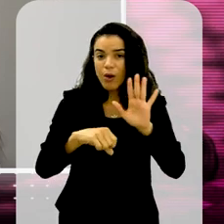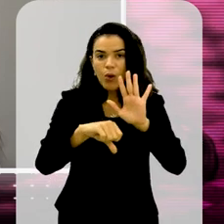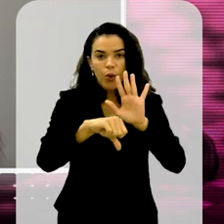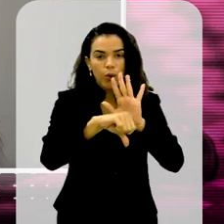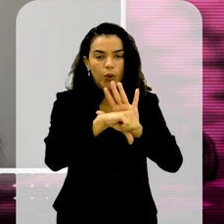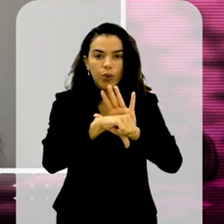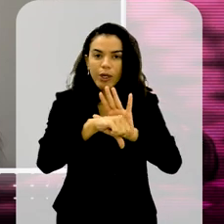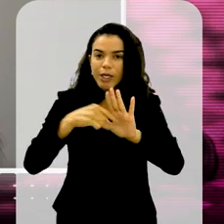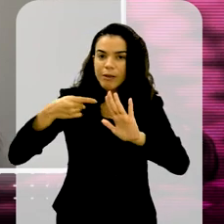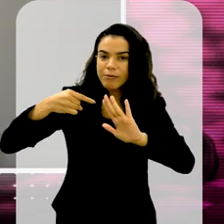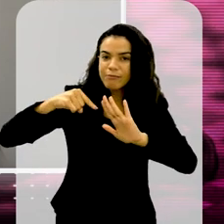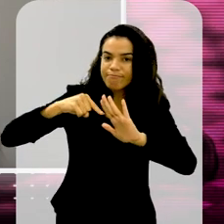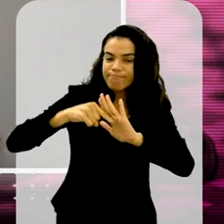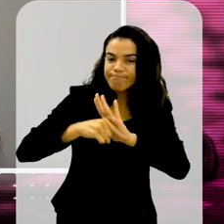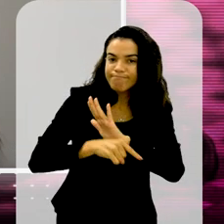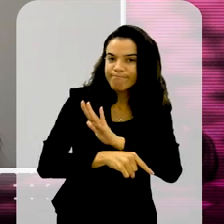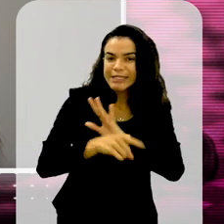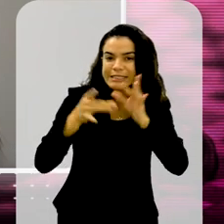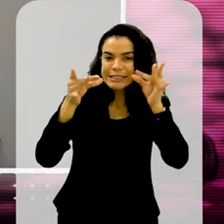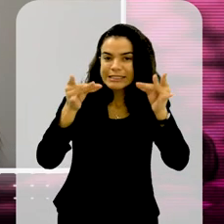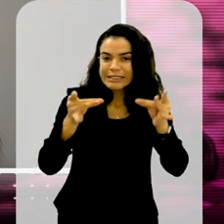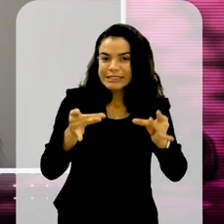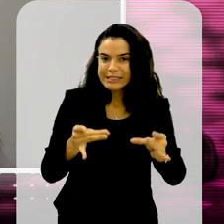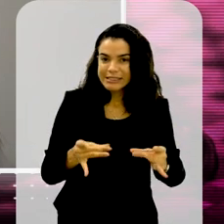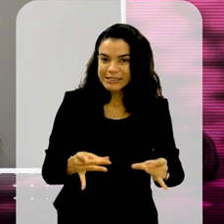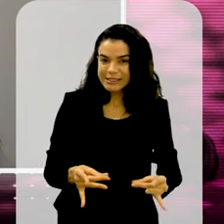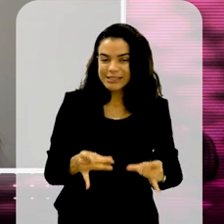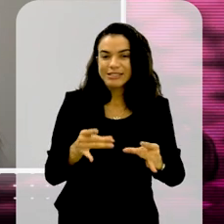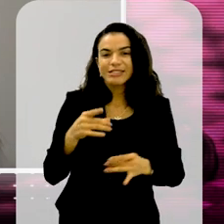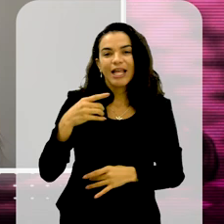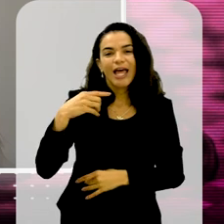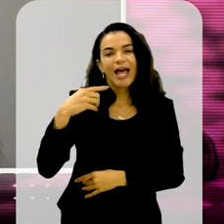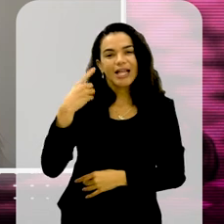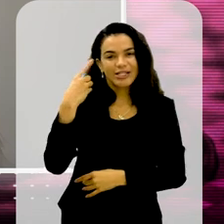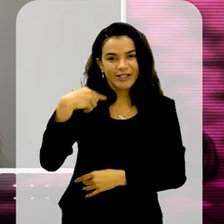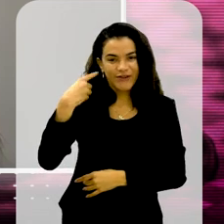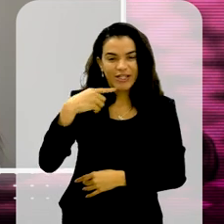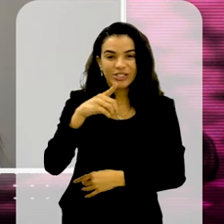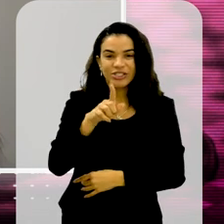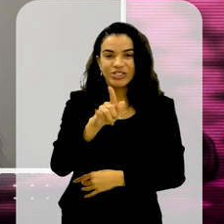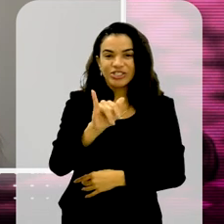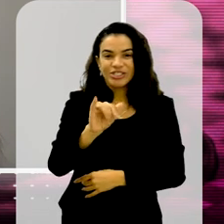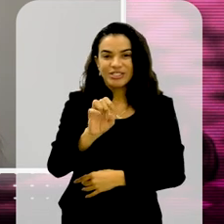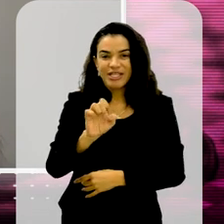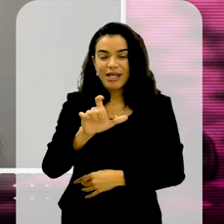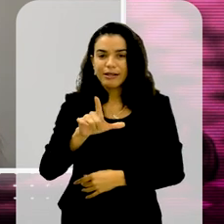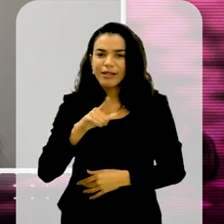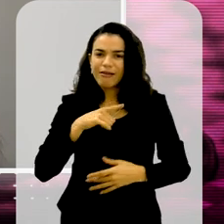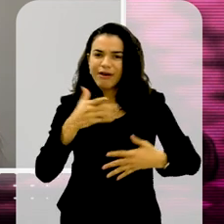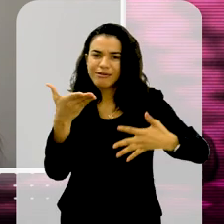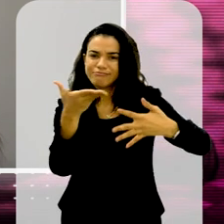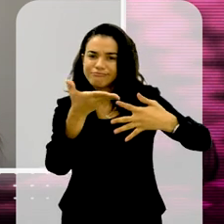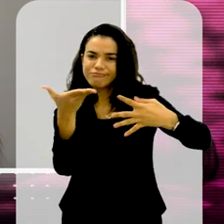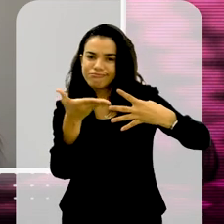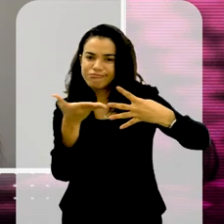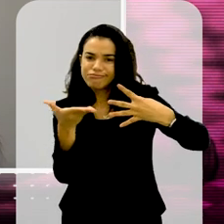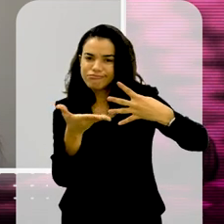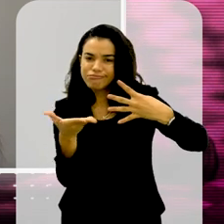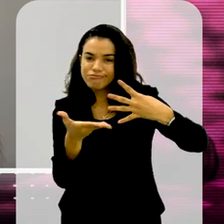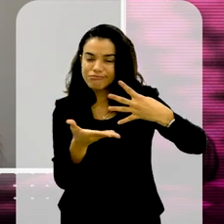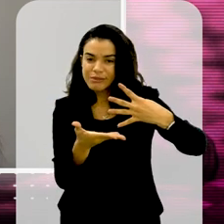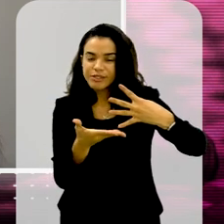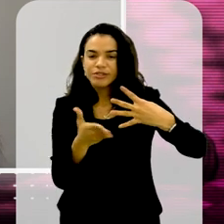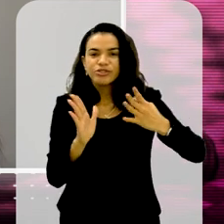é um crime de muita intensidade, como a advogada Gisele falou, a doutora Gisele, que são várias esferas, né?